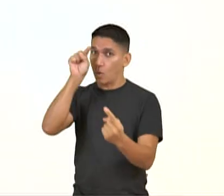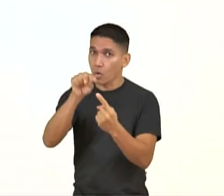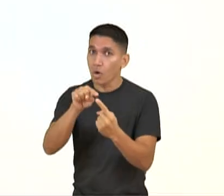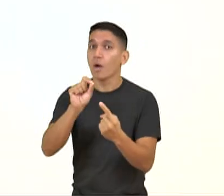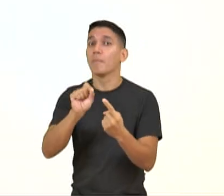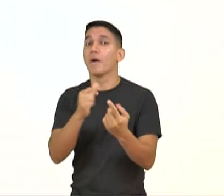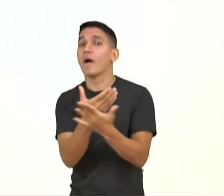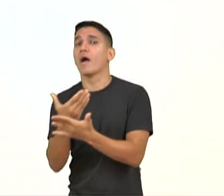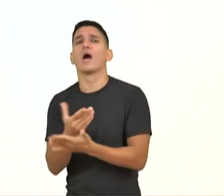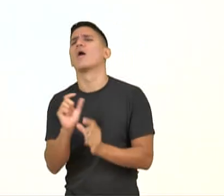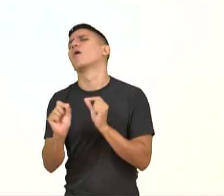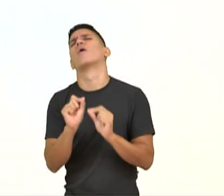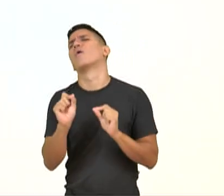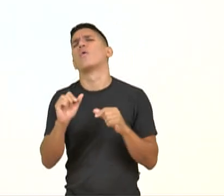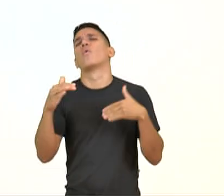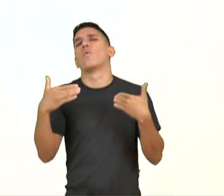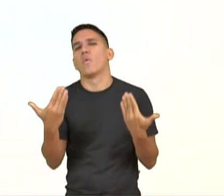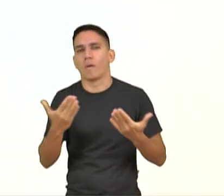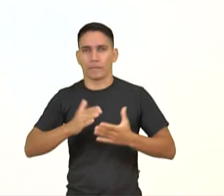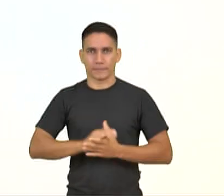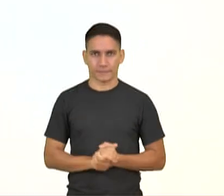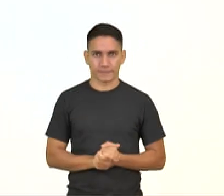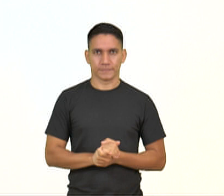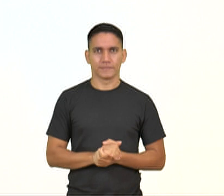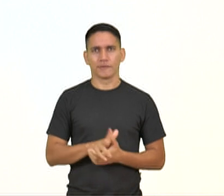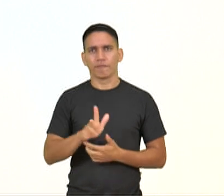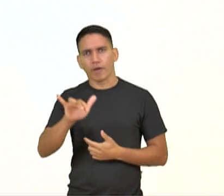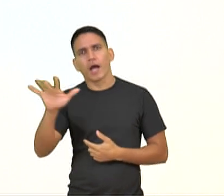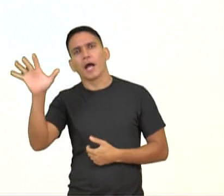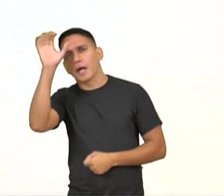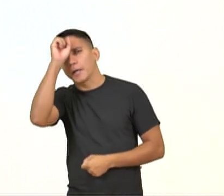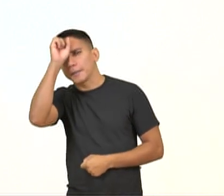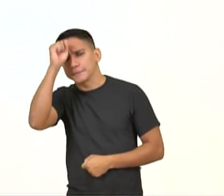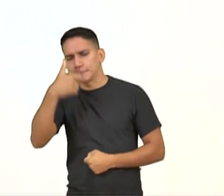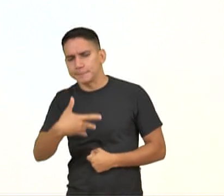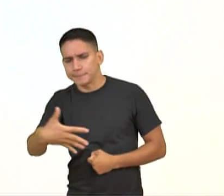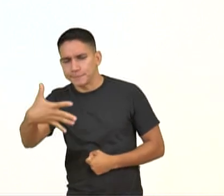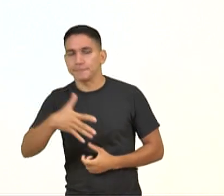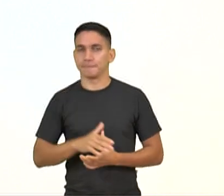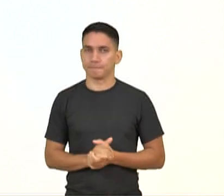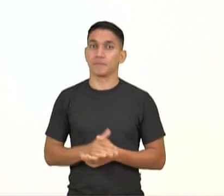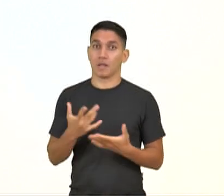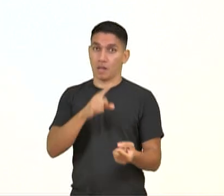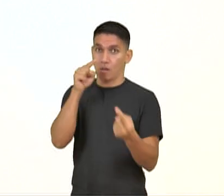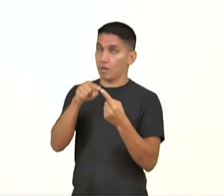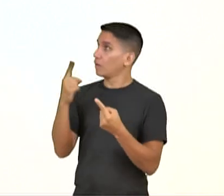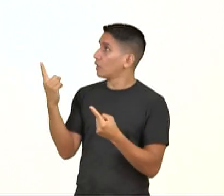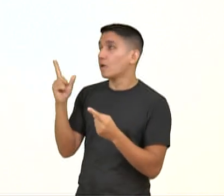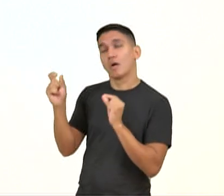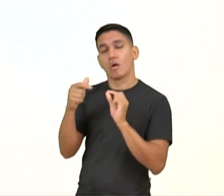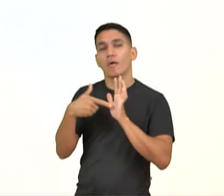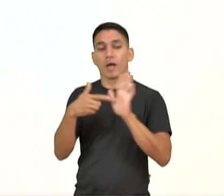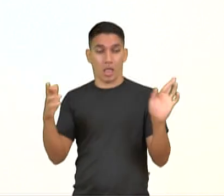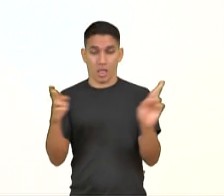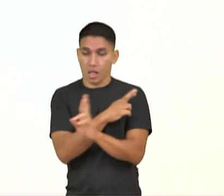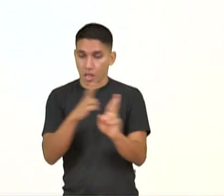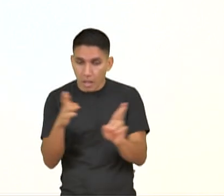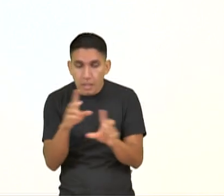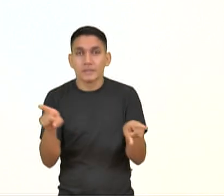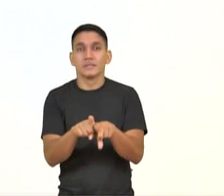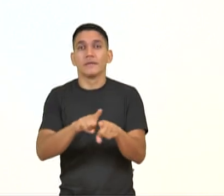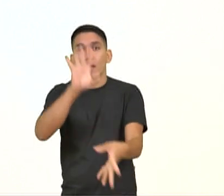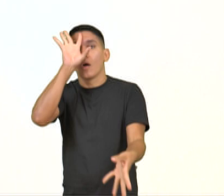são os objetivos. Qual é o nosso objetivo para a gente ter essa aula? Nosso objetivo é relacionar e compreender